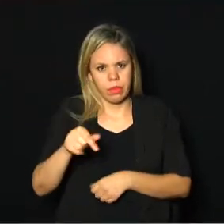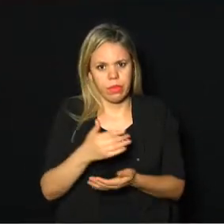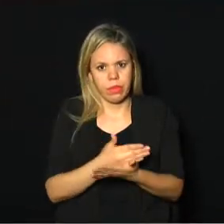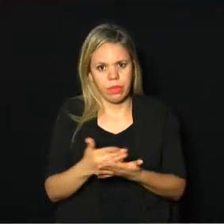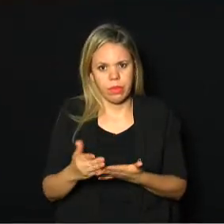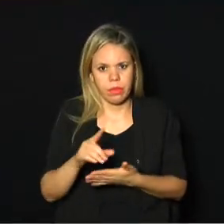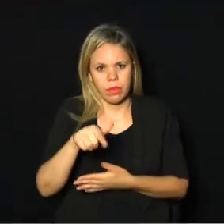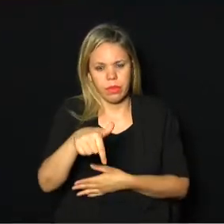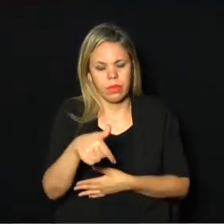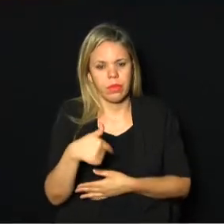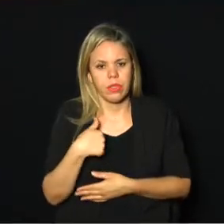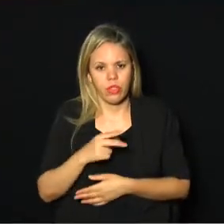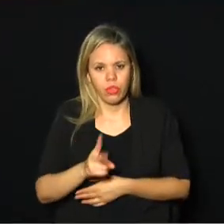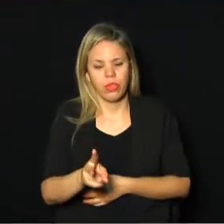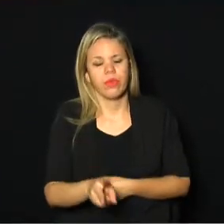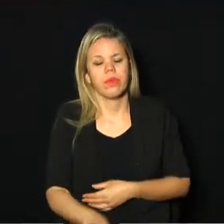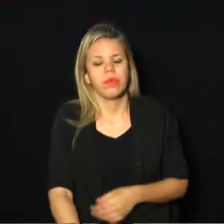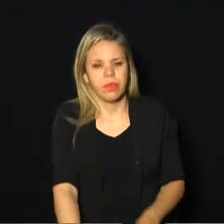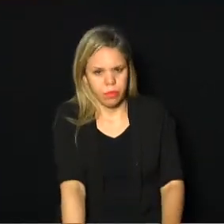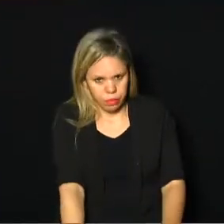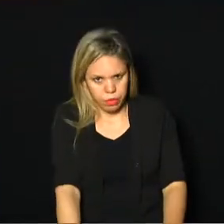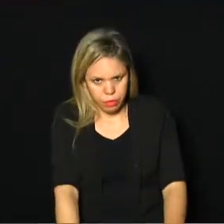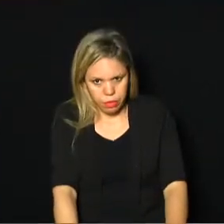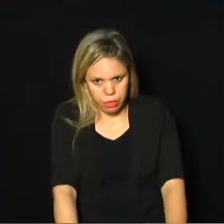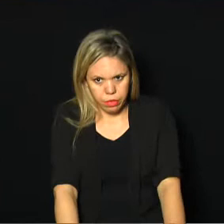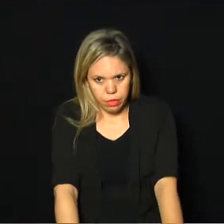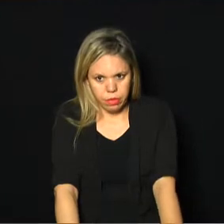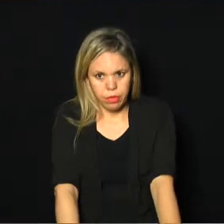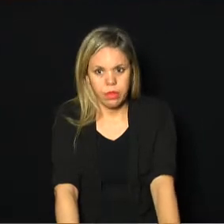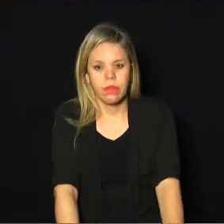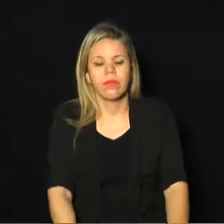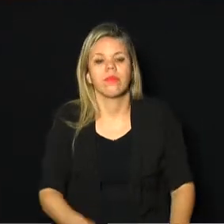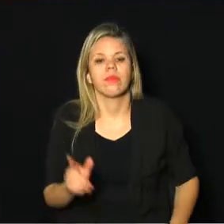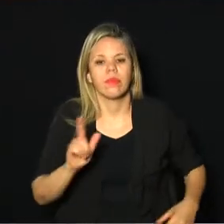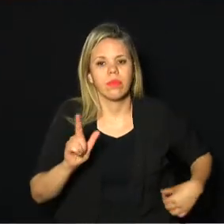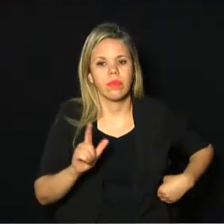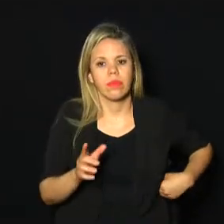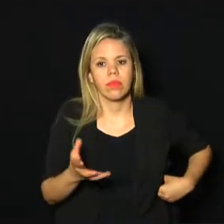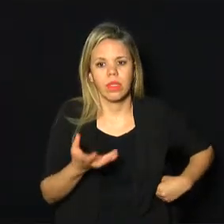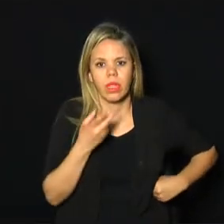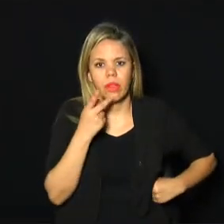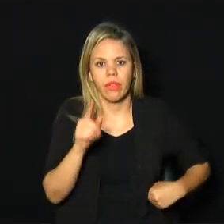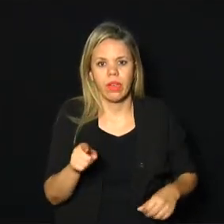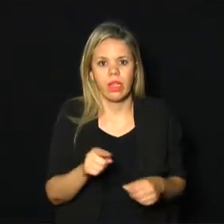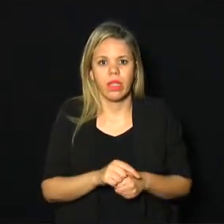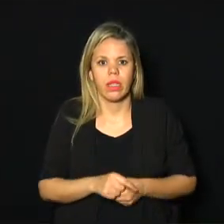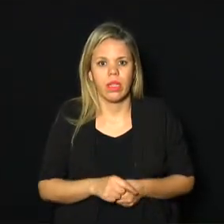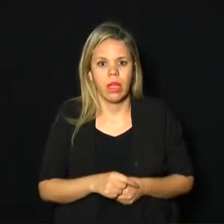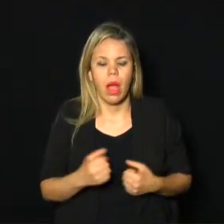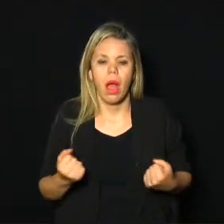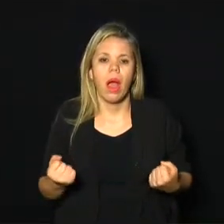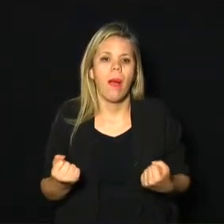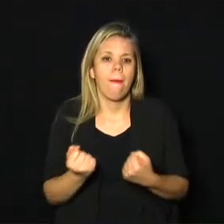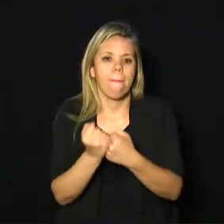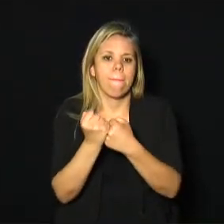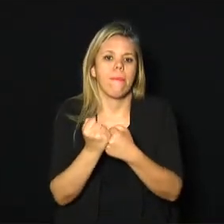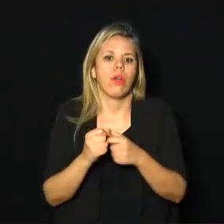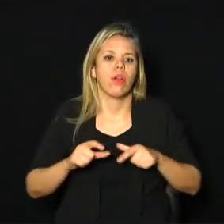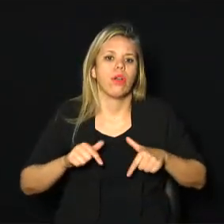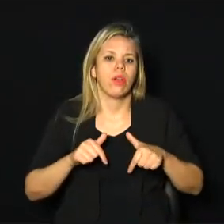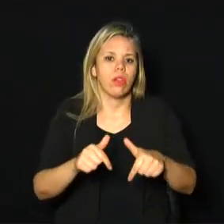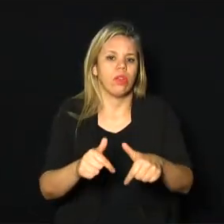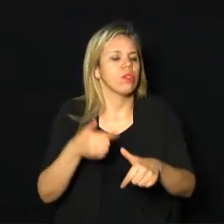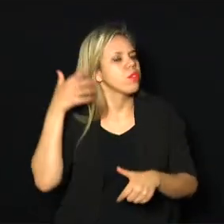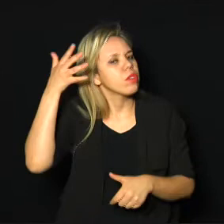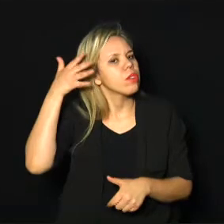considerações, depois a gente continua aqui. Pode ser? Bem, claro, eu quero dizer para ti o seguinte, declarar meu total apoio à iniciativa do fórum